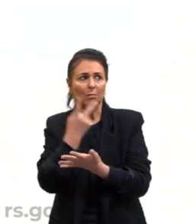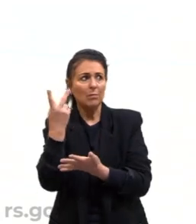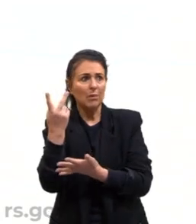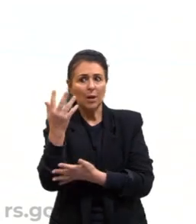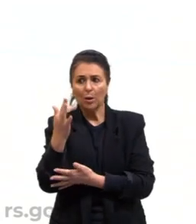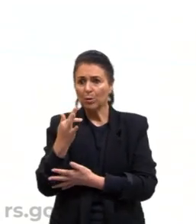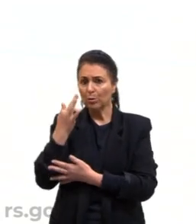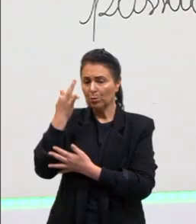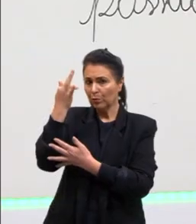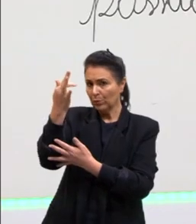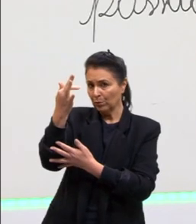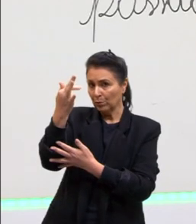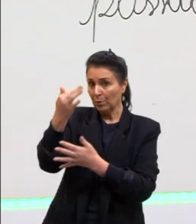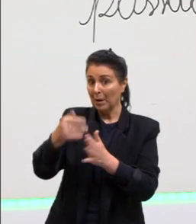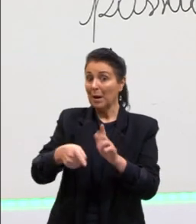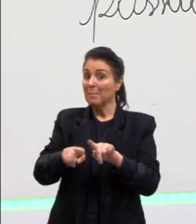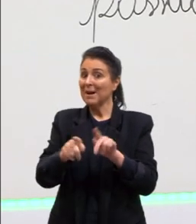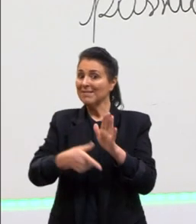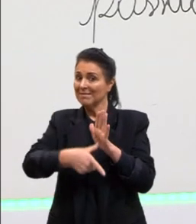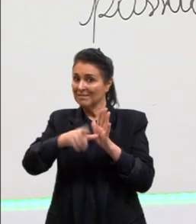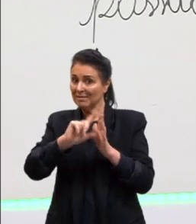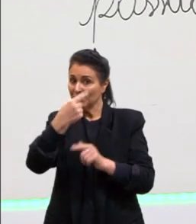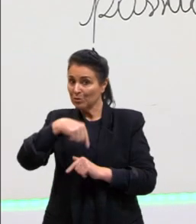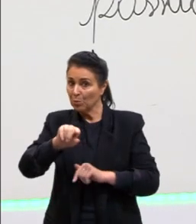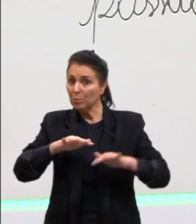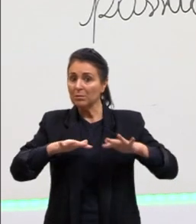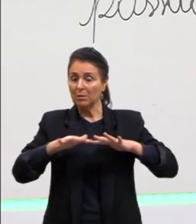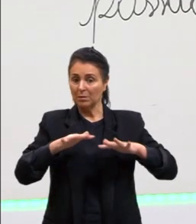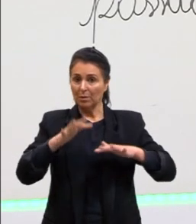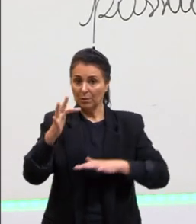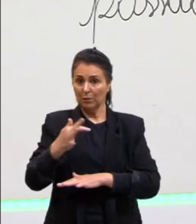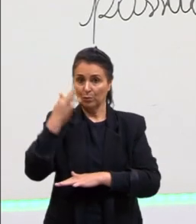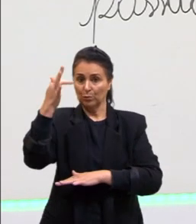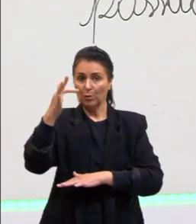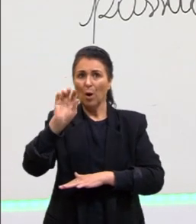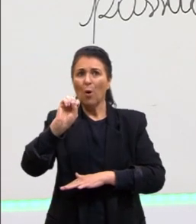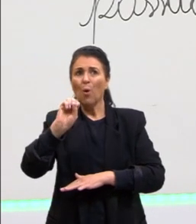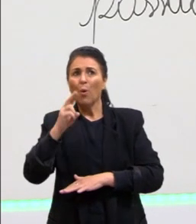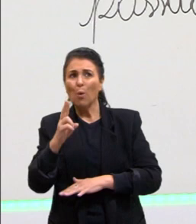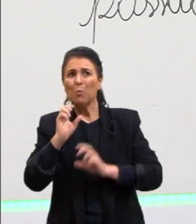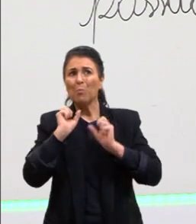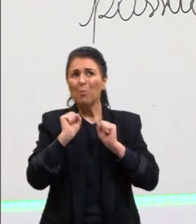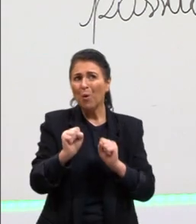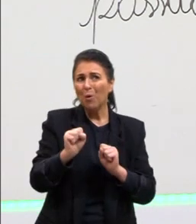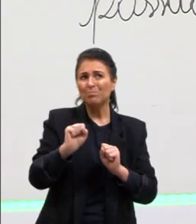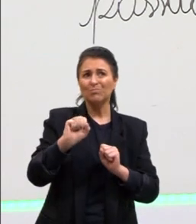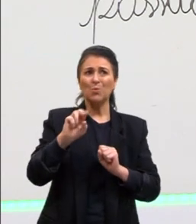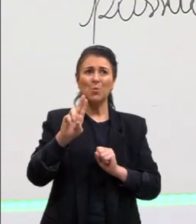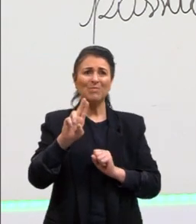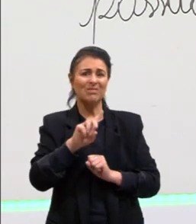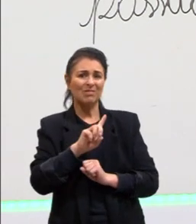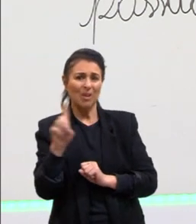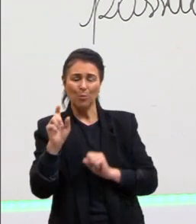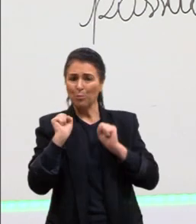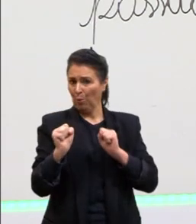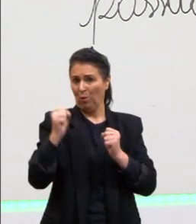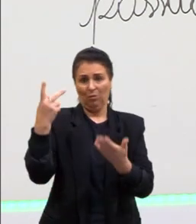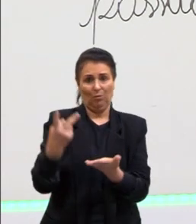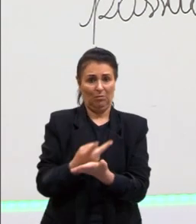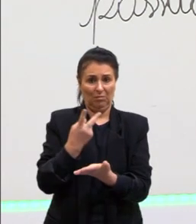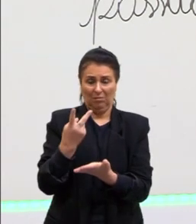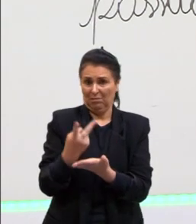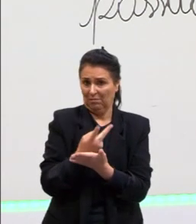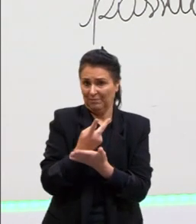acontecer antes de outras são futura ou se refere uma probabilidade em relação a uma ação encerrada por